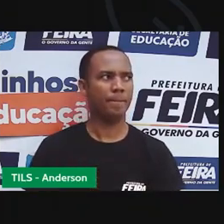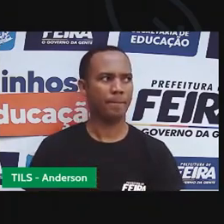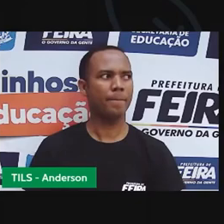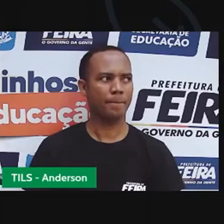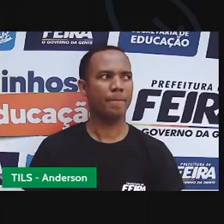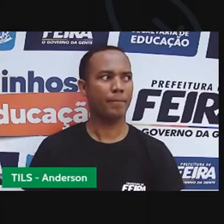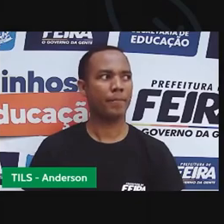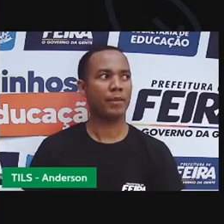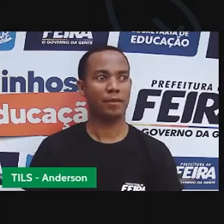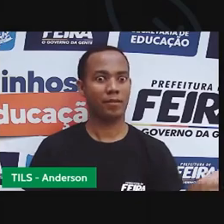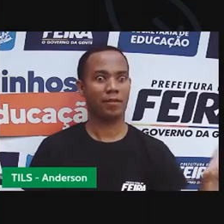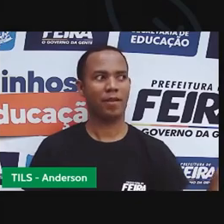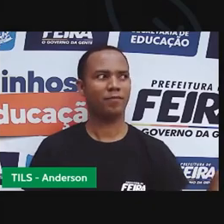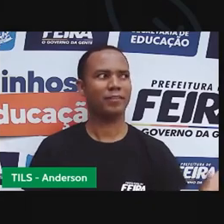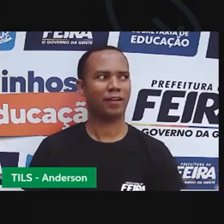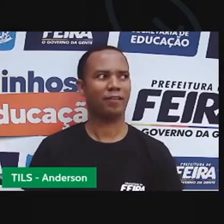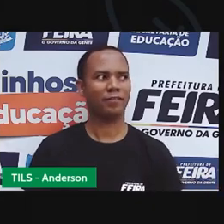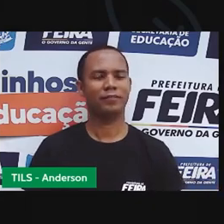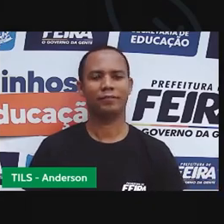Viu?